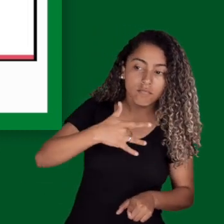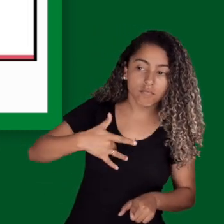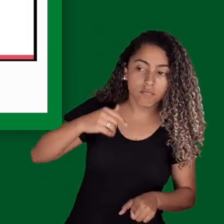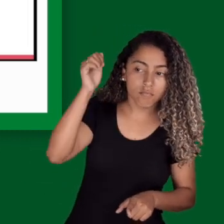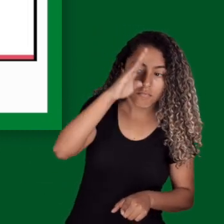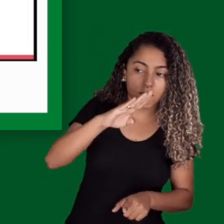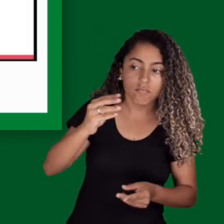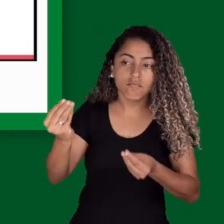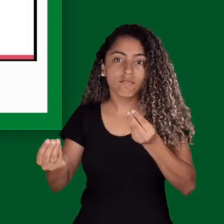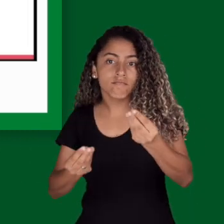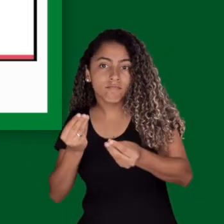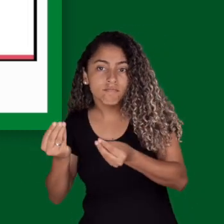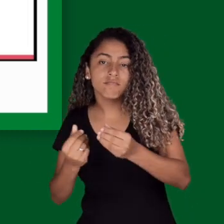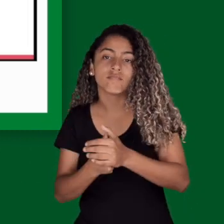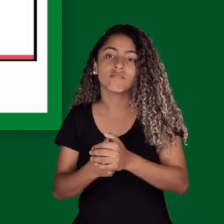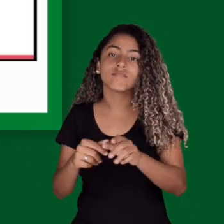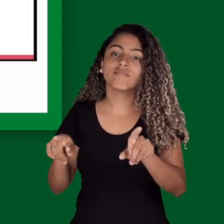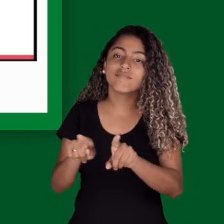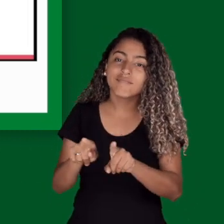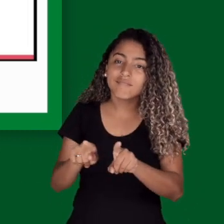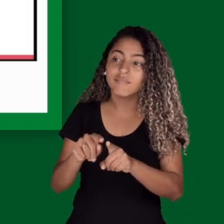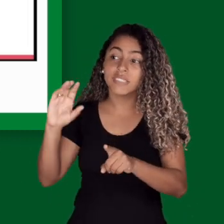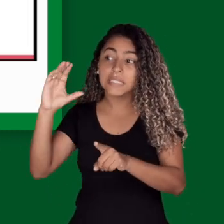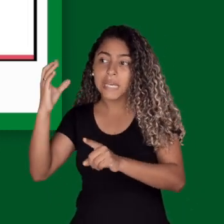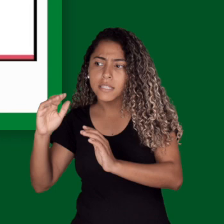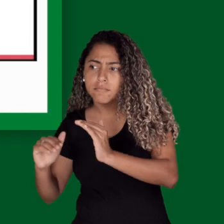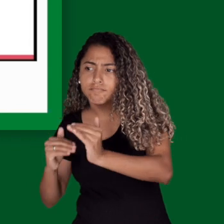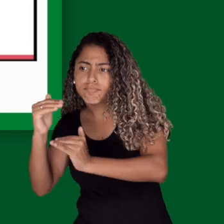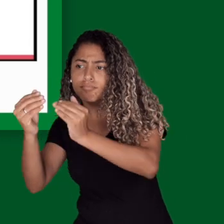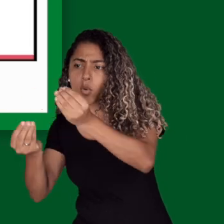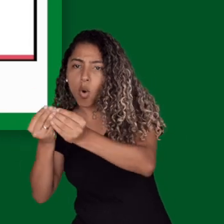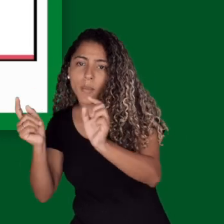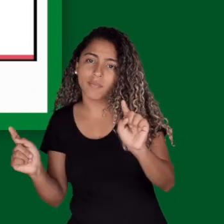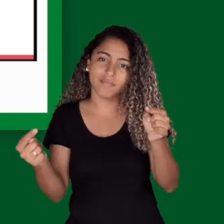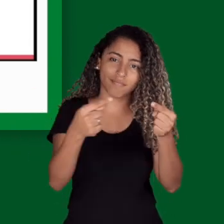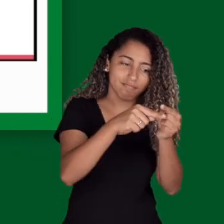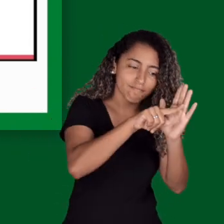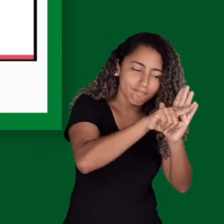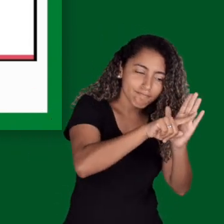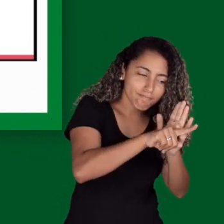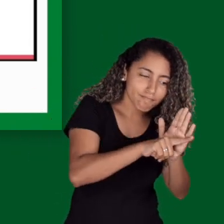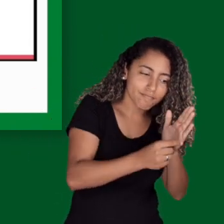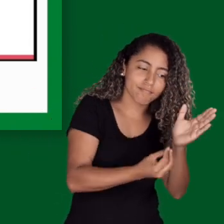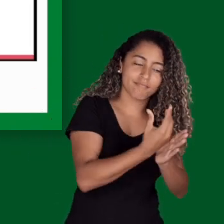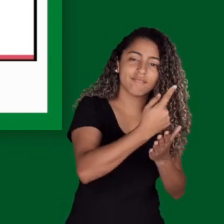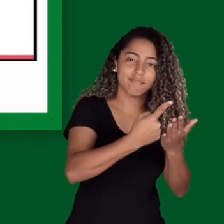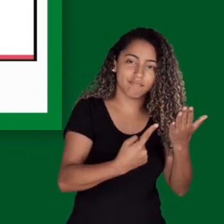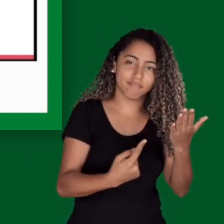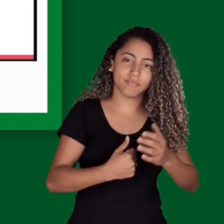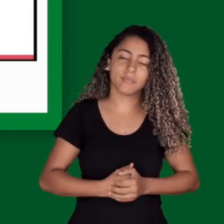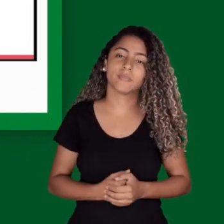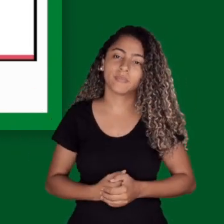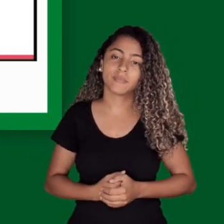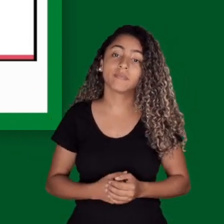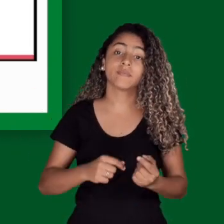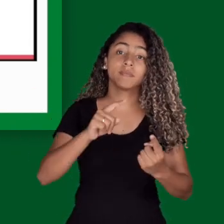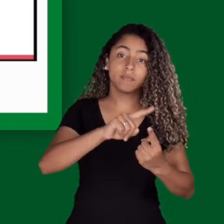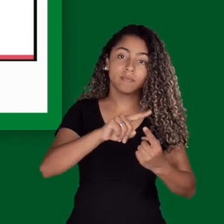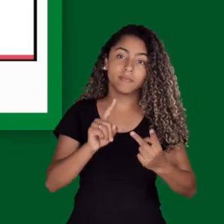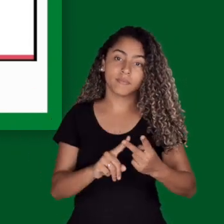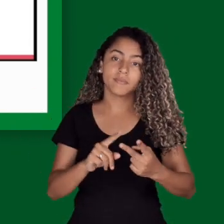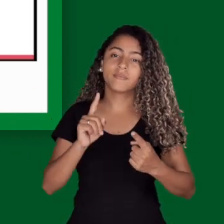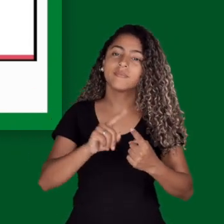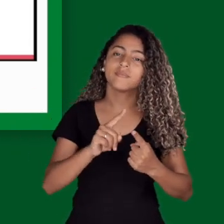as condições de saúde da população brasileira e também o avanço no conhecimento científico. Então, hoje nós temos 2